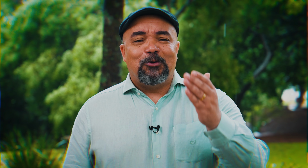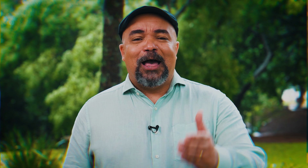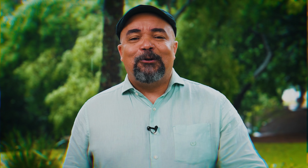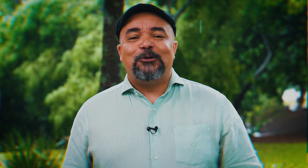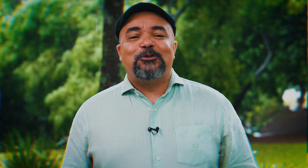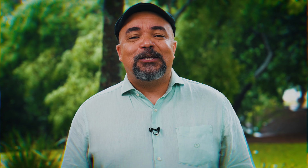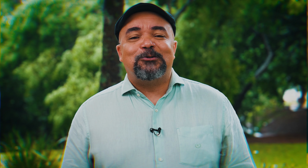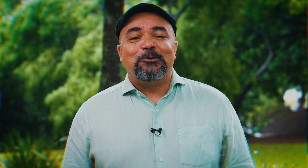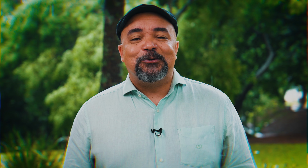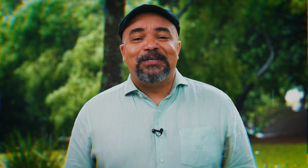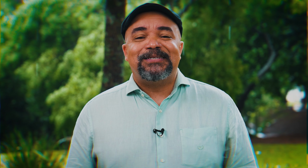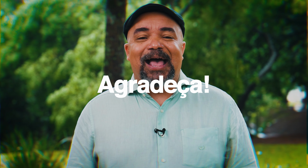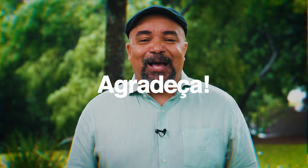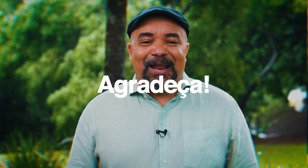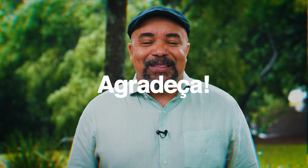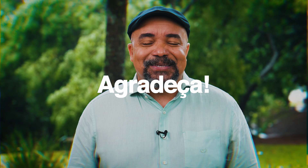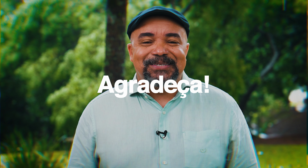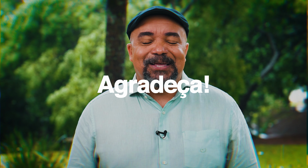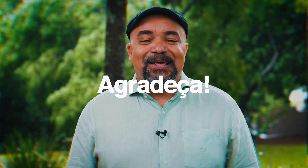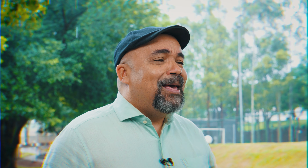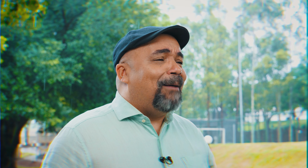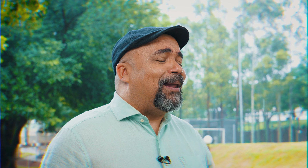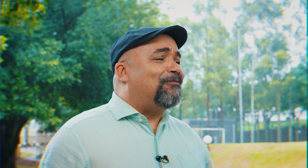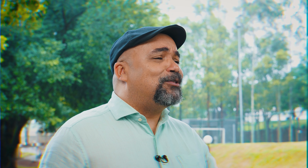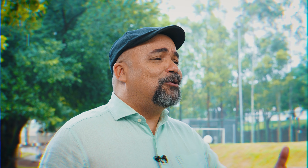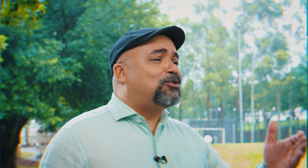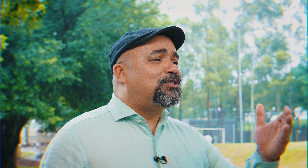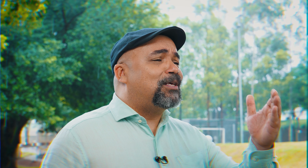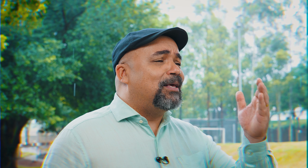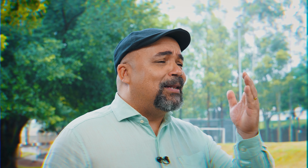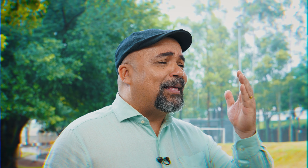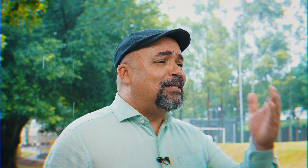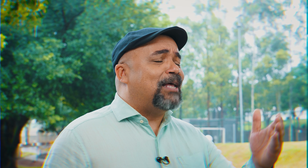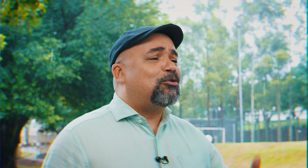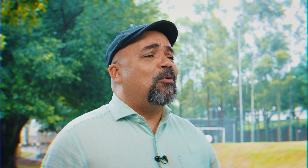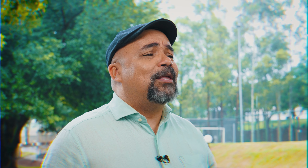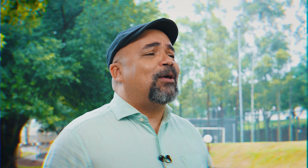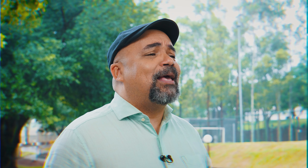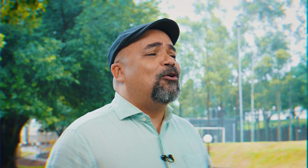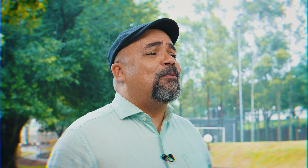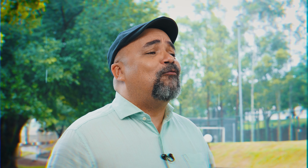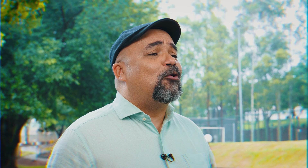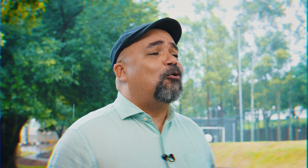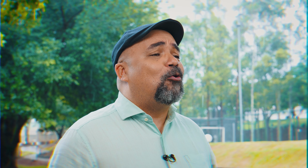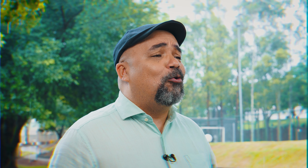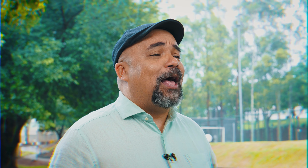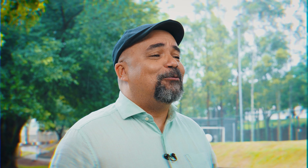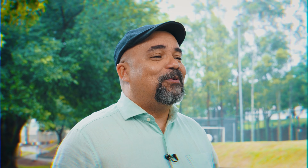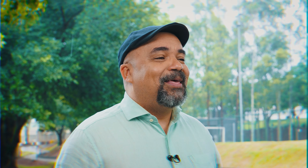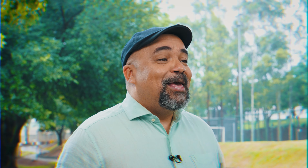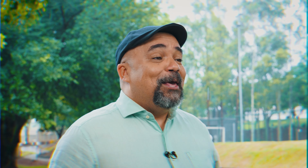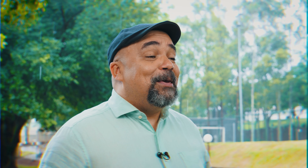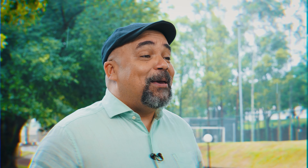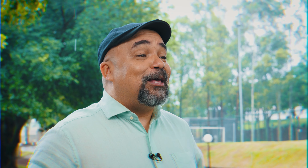último lugar, o nosso texto nos diz, agradeça. A palavra de Deus diz que naquele exato momento aquele homem foi